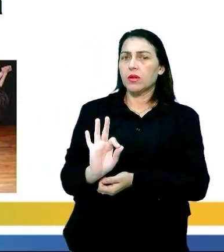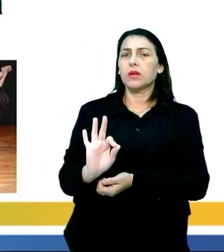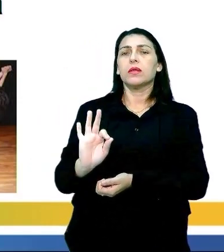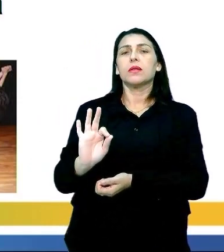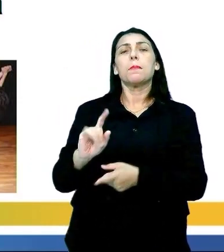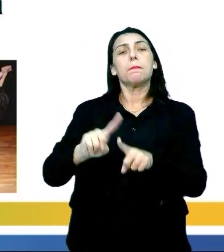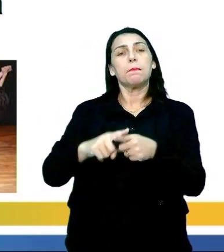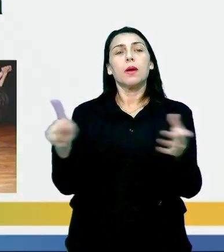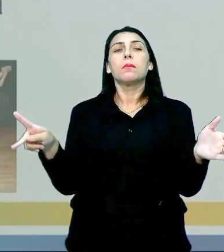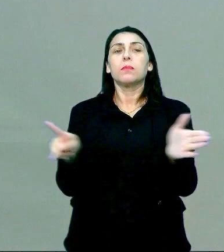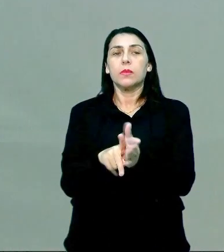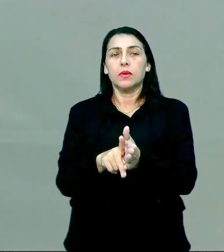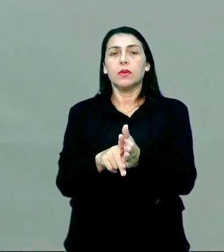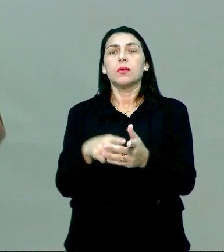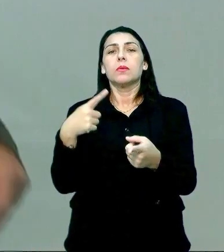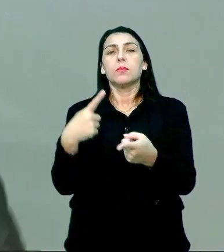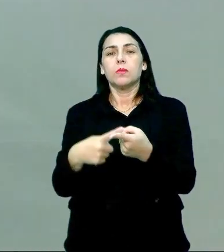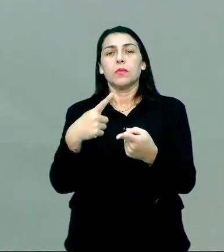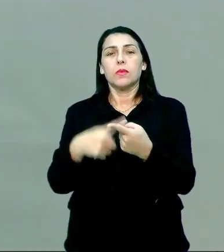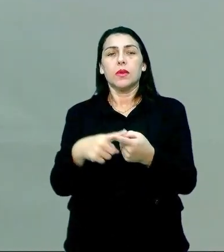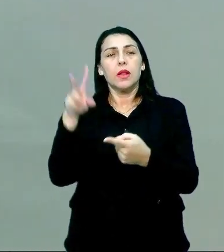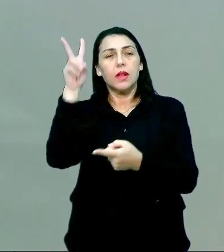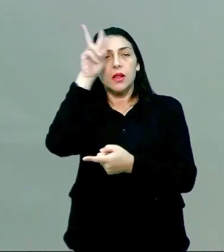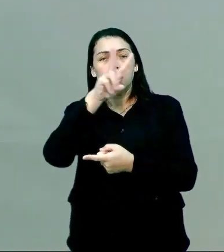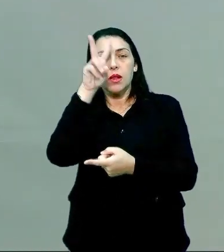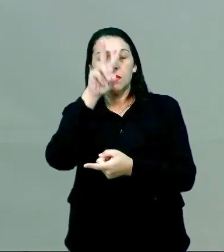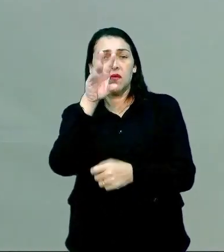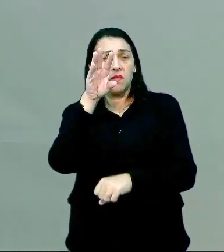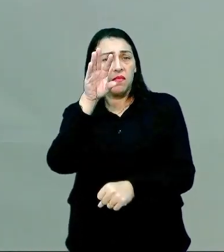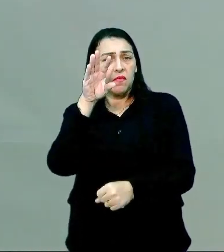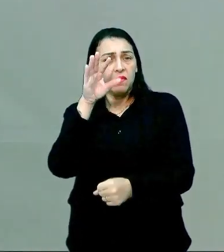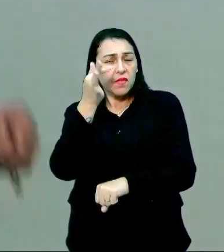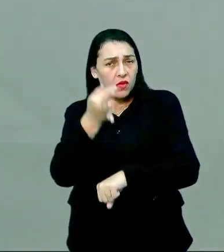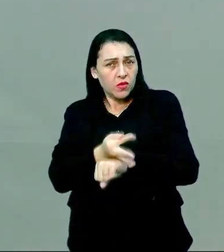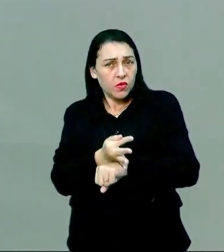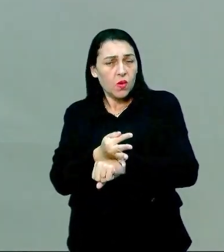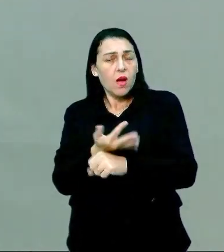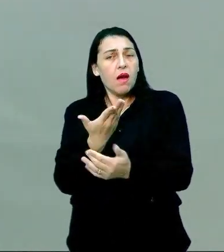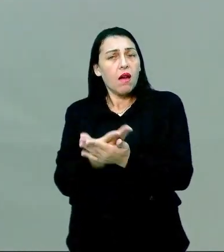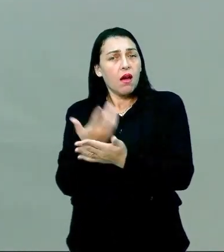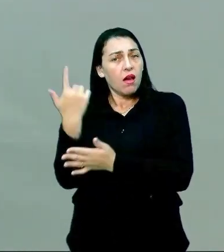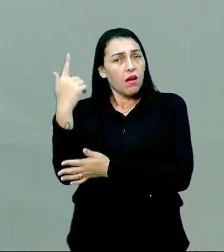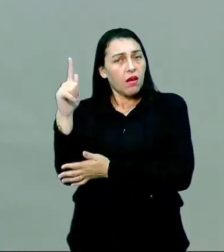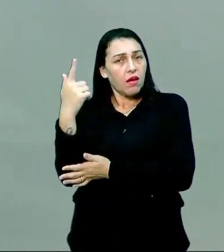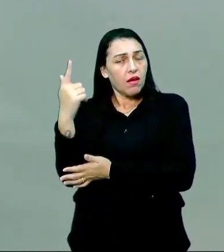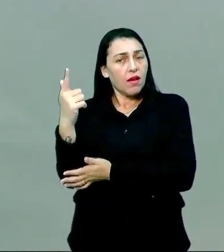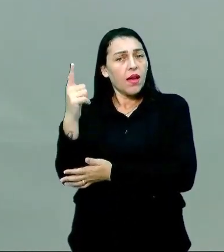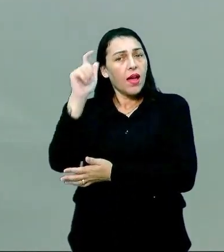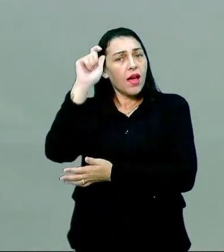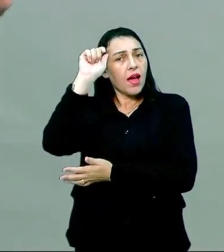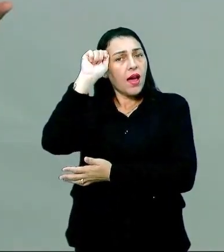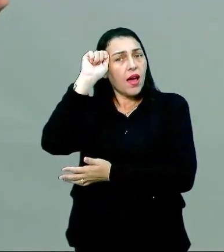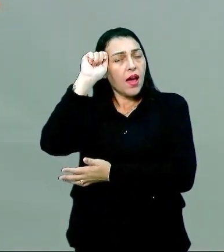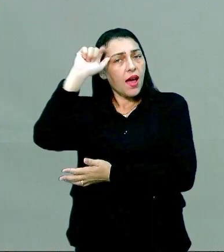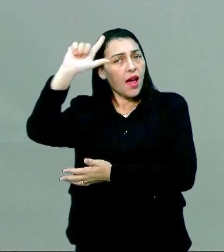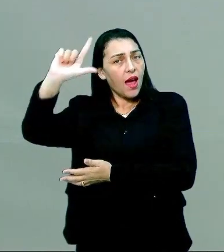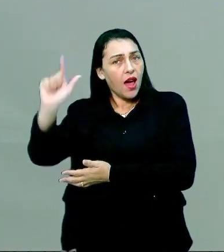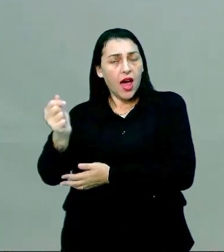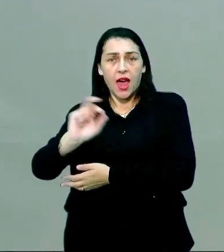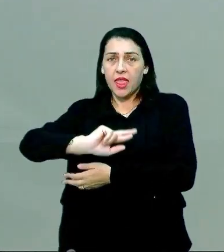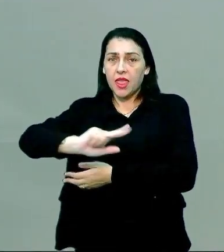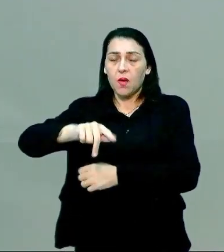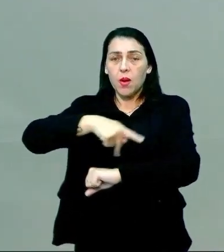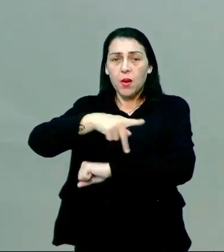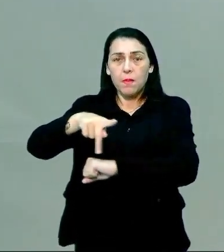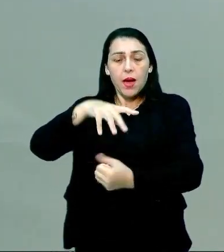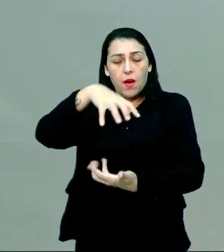afro, mas que fazem parte, porque vale ressaltar, talvez se você faltou a aula de geografia, a África não é um país, meu amor,